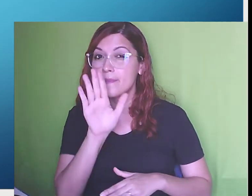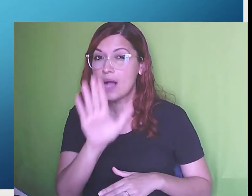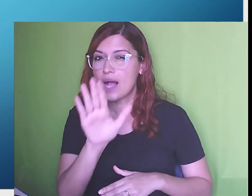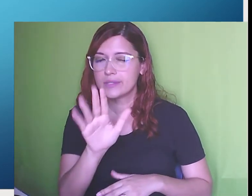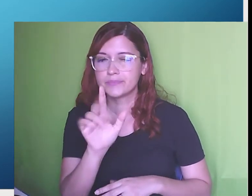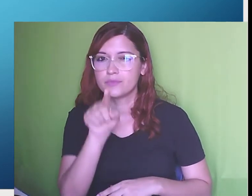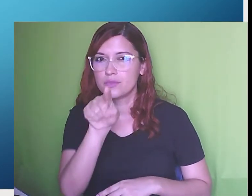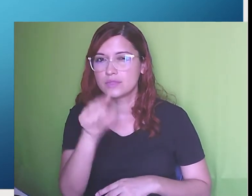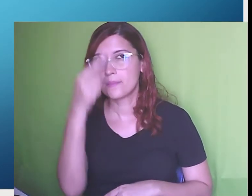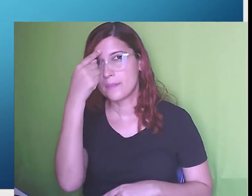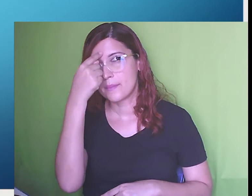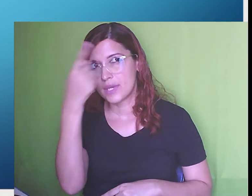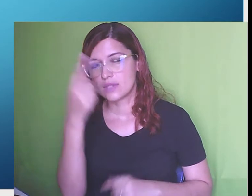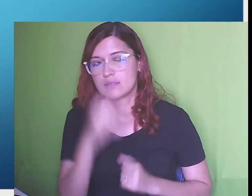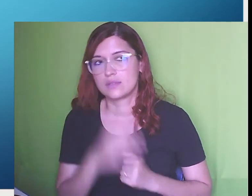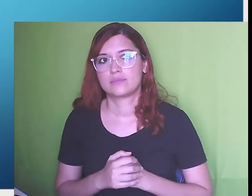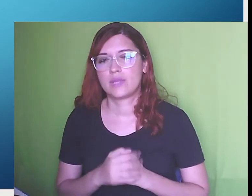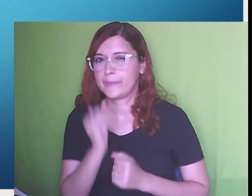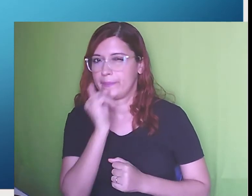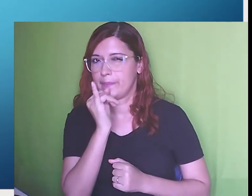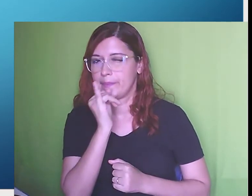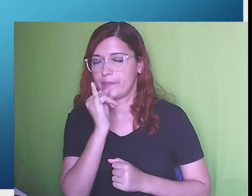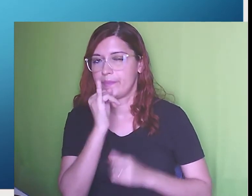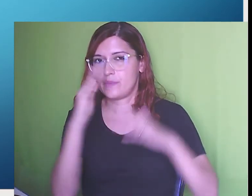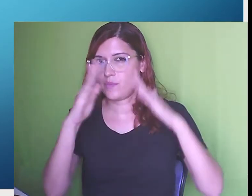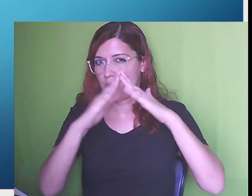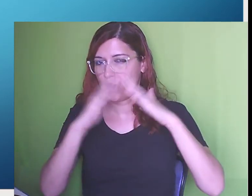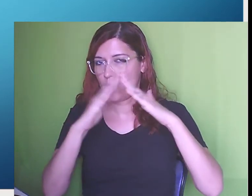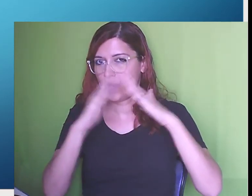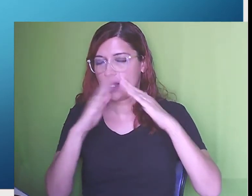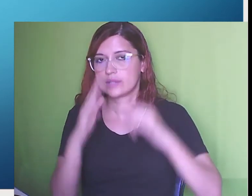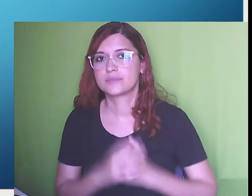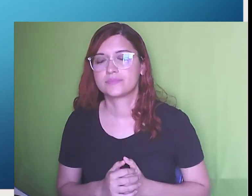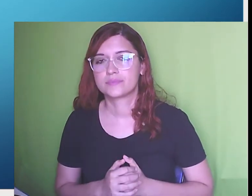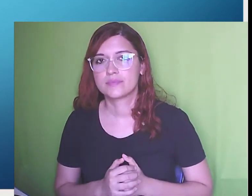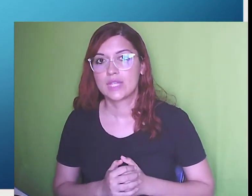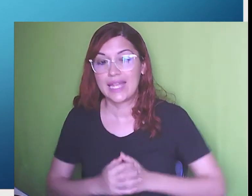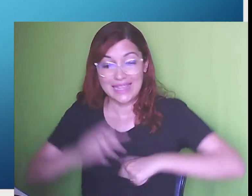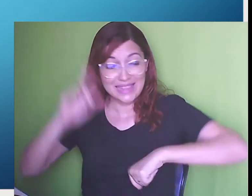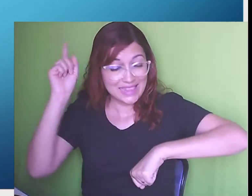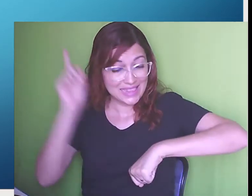desses aparelhos, dessa instalação.